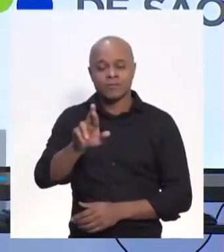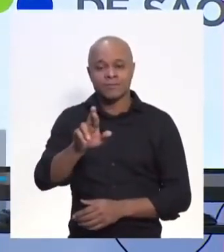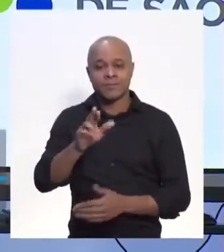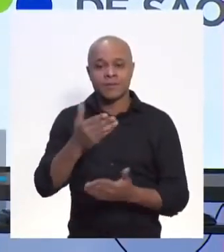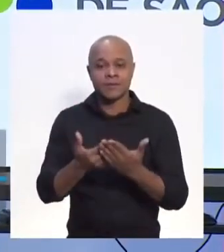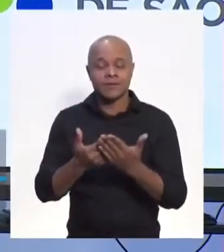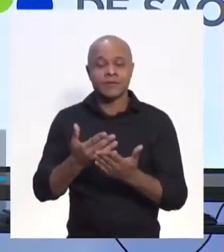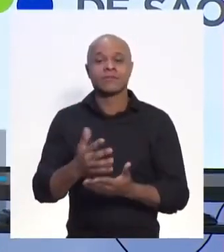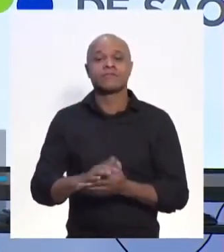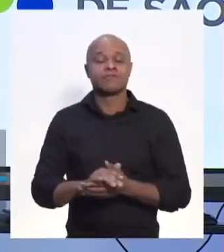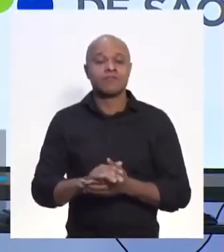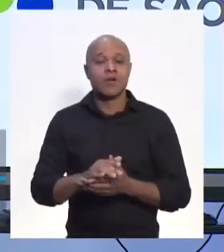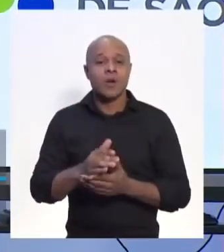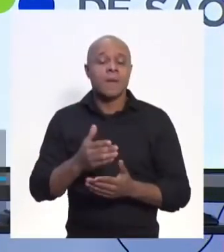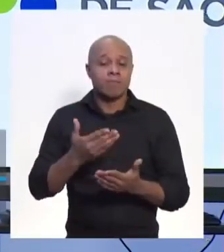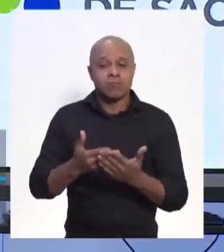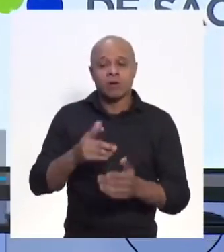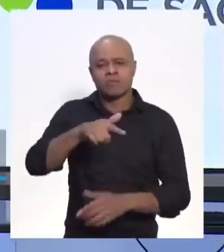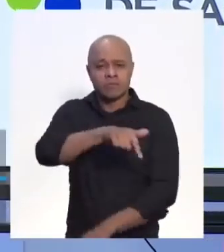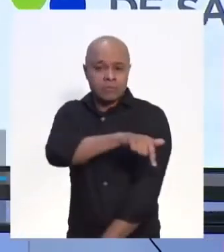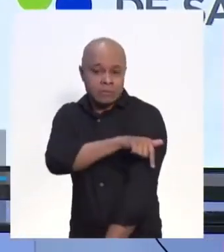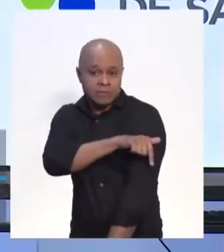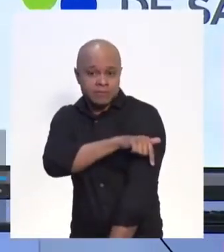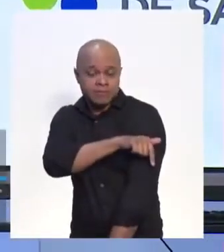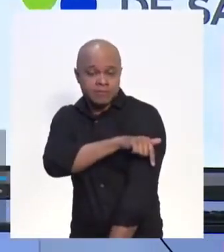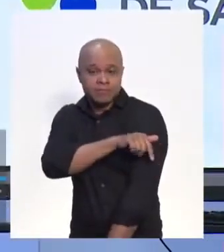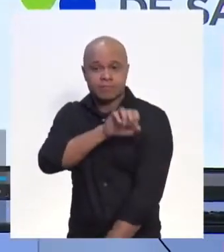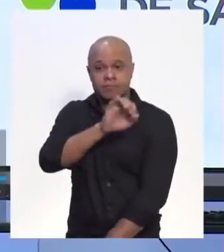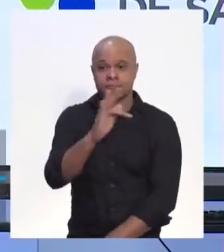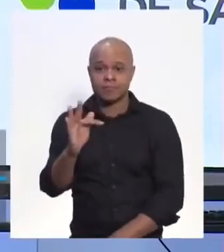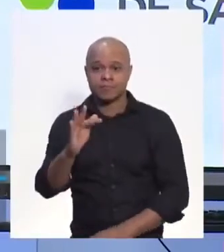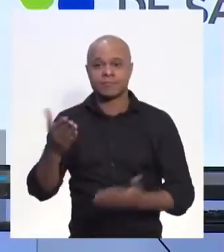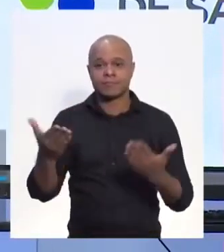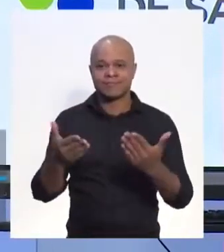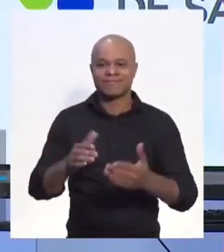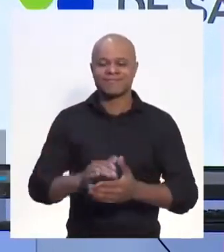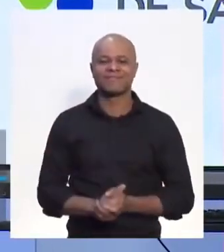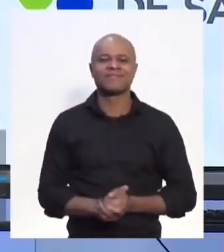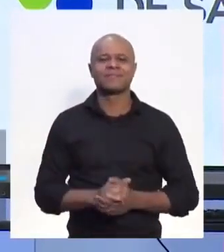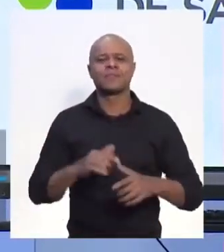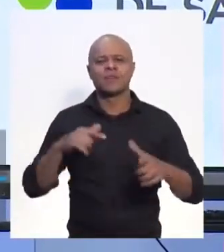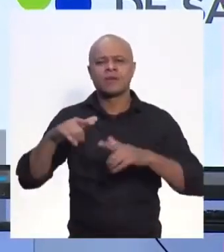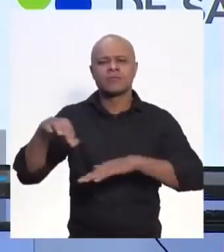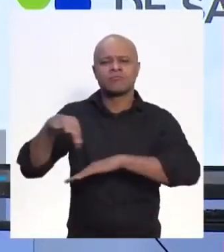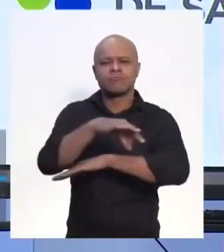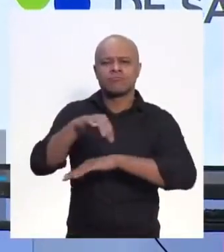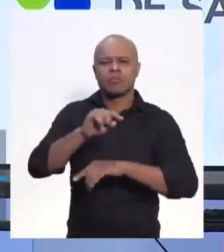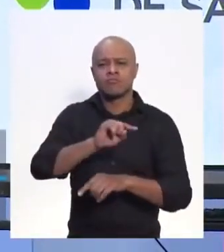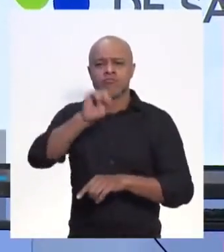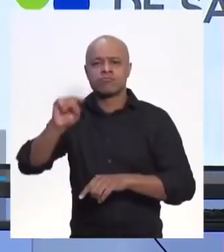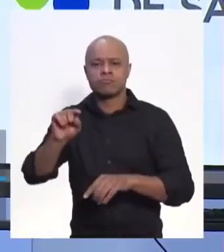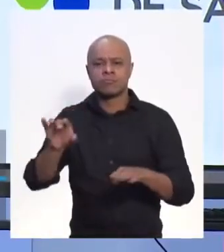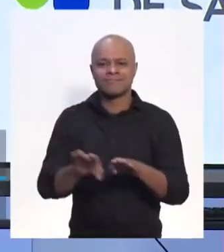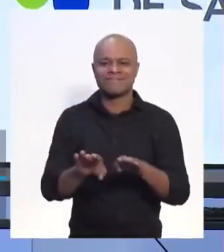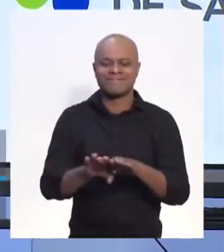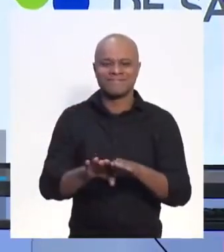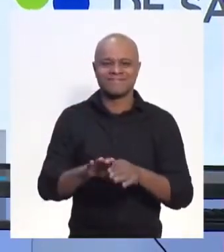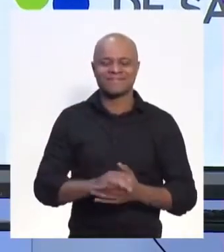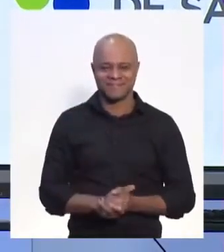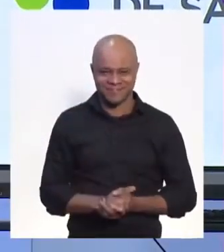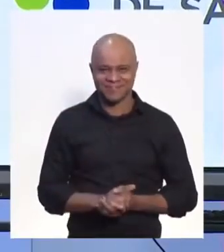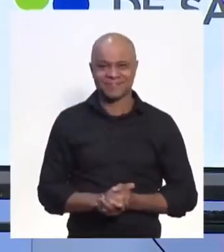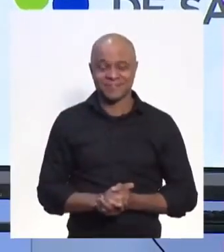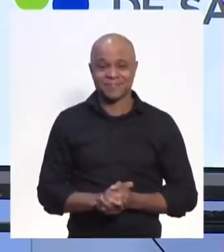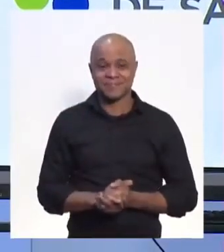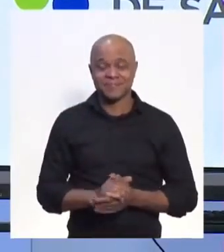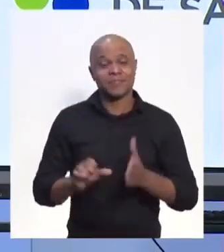matemática para o 7º ano do ensino fundamental. Hoje trabalharemos retas e ângulos, a primeira parte dessa